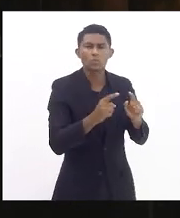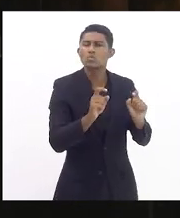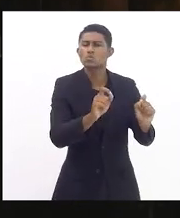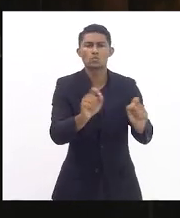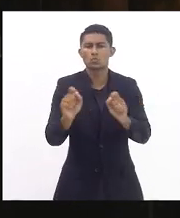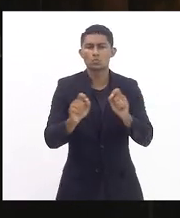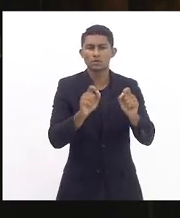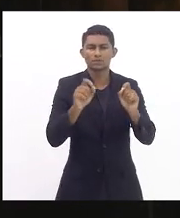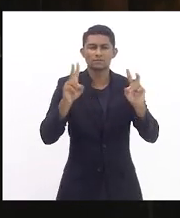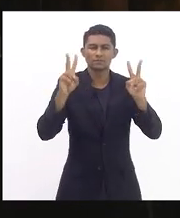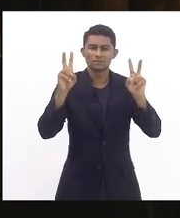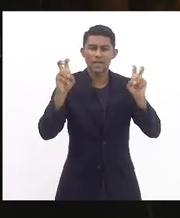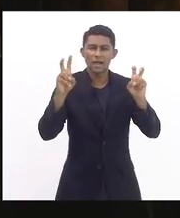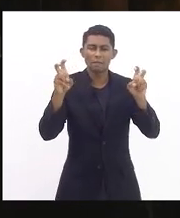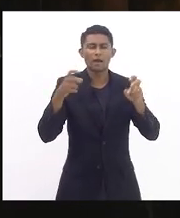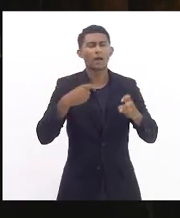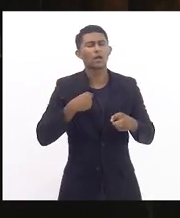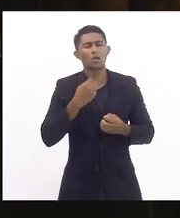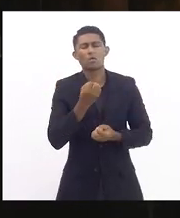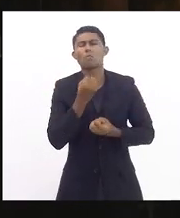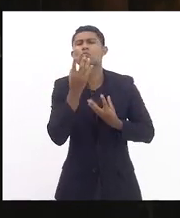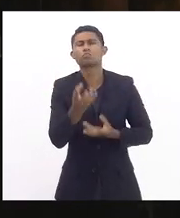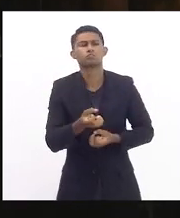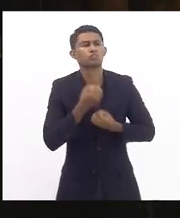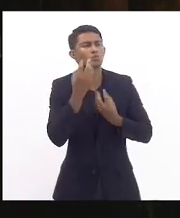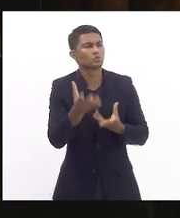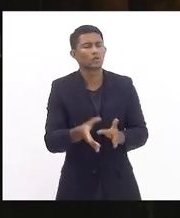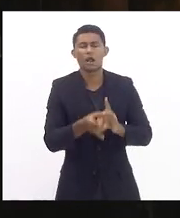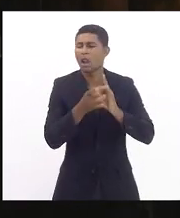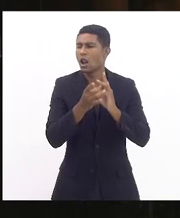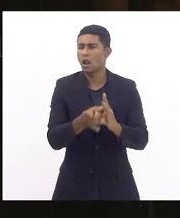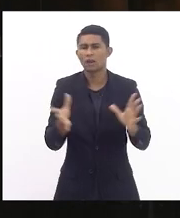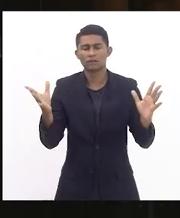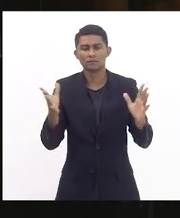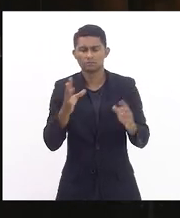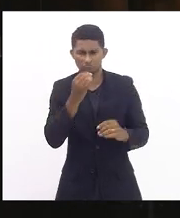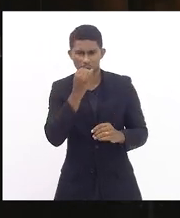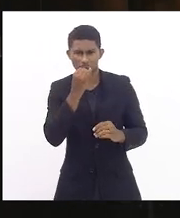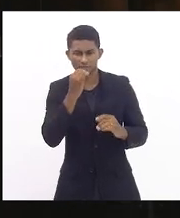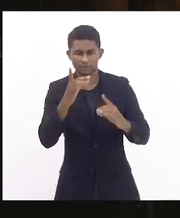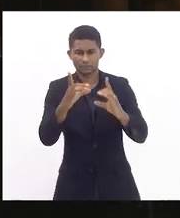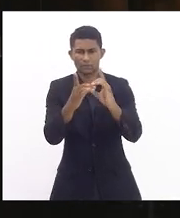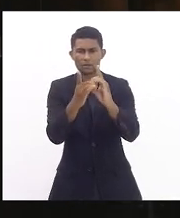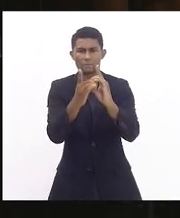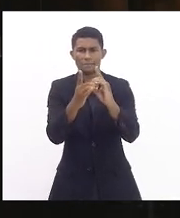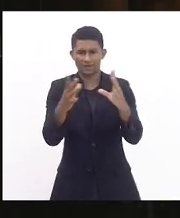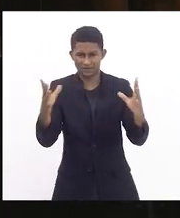liberdade de expressão, que no ambiente democrático é perfeitamente